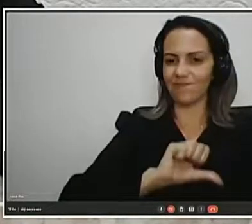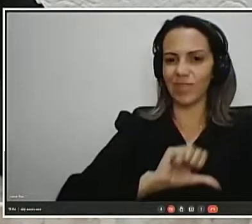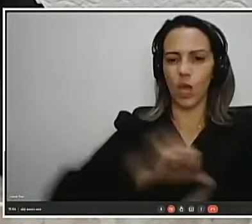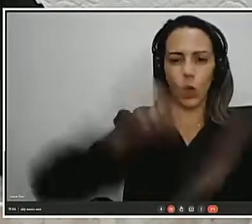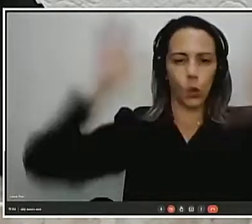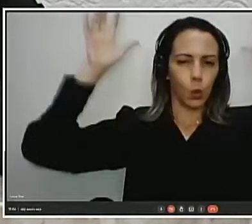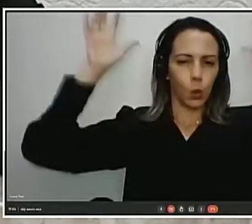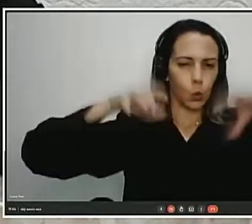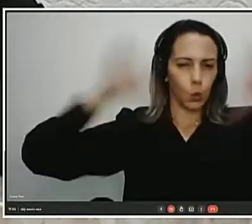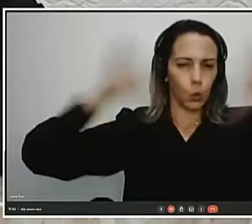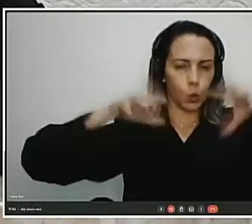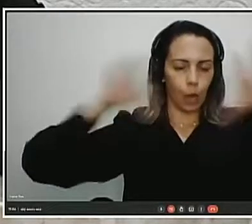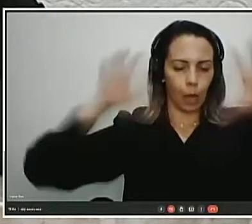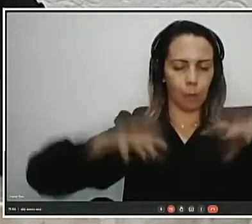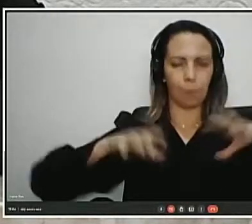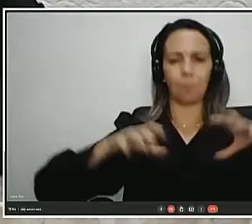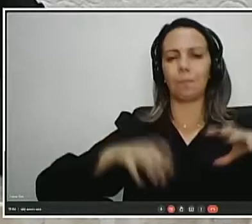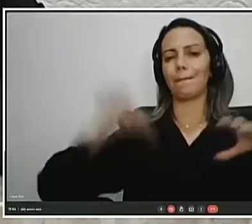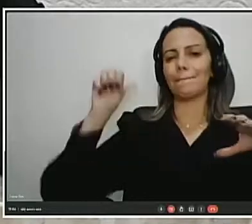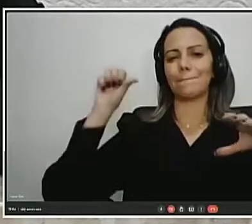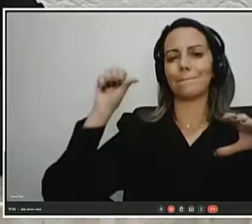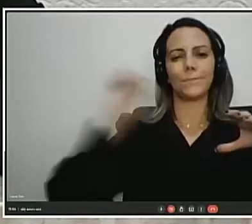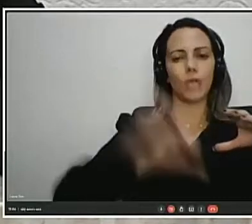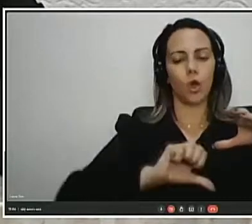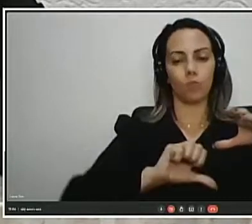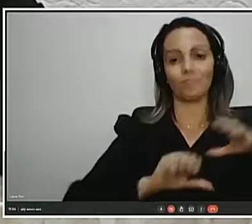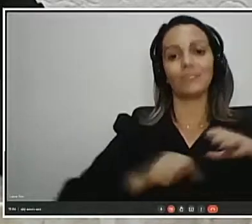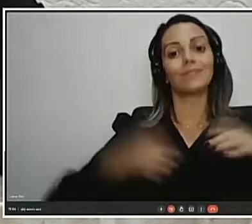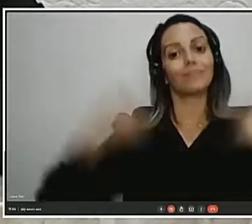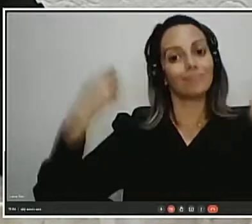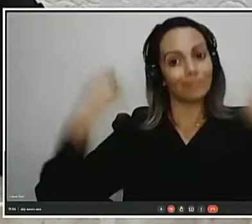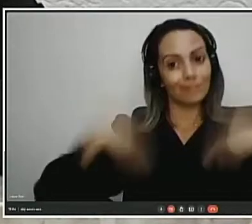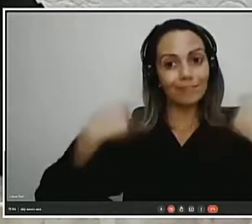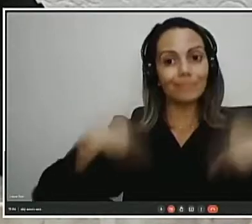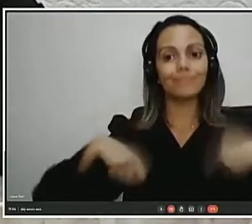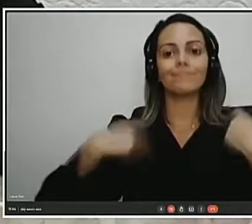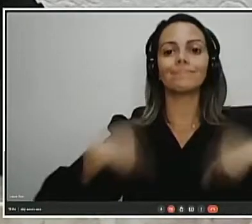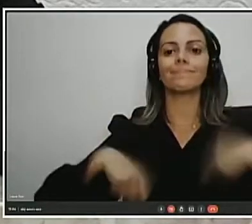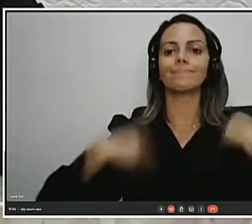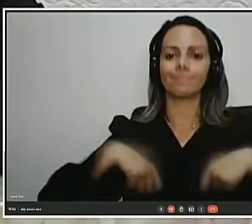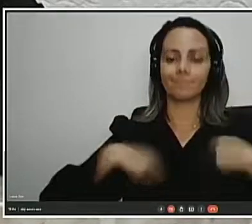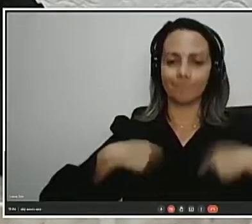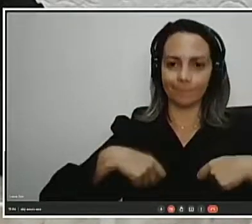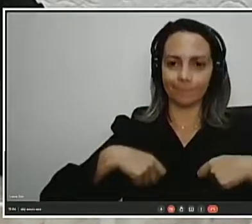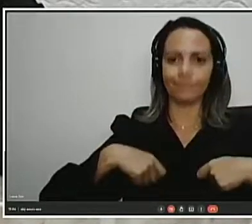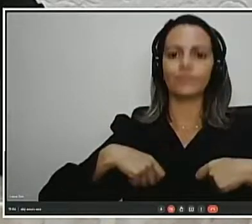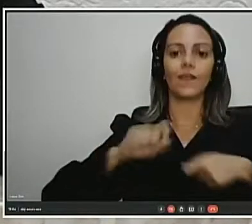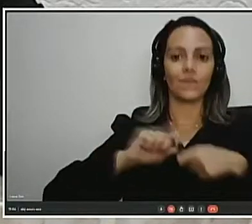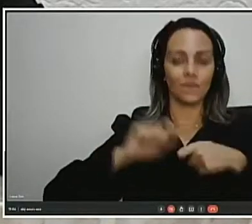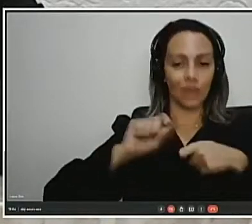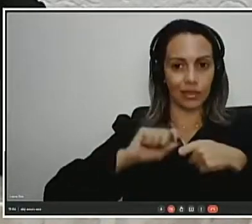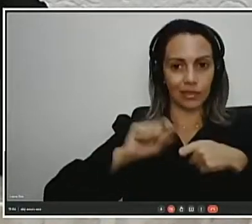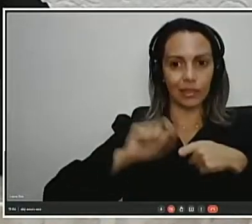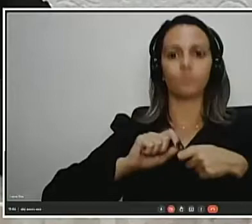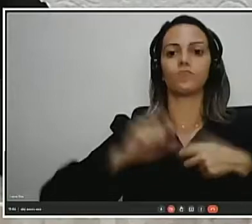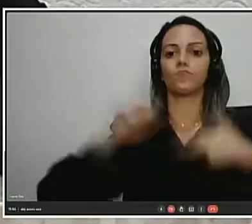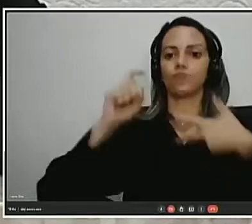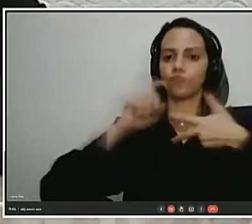a situação ficou ainda pior. Por isso, se faz necessário a intervenção do Poder Executivo